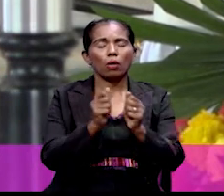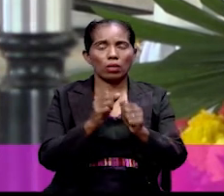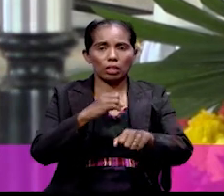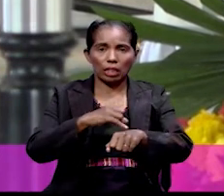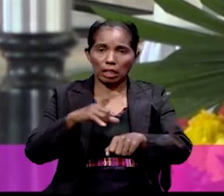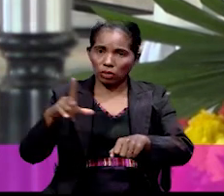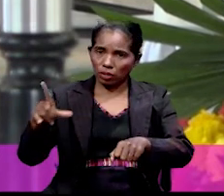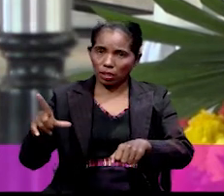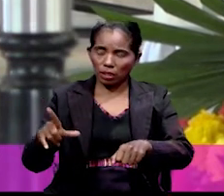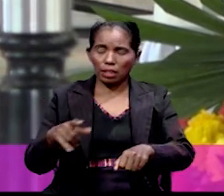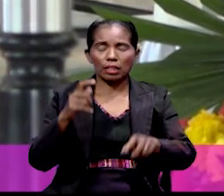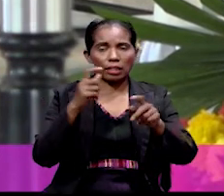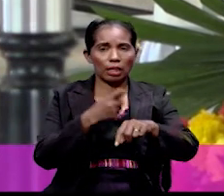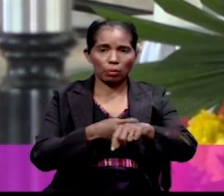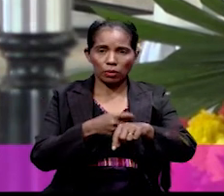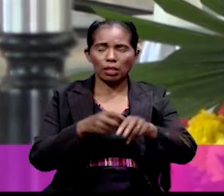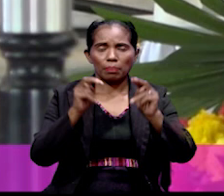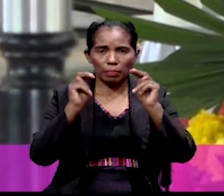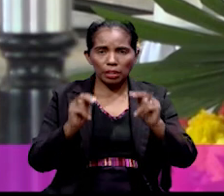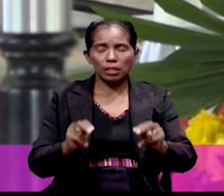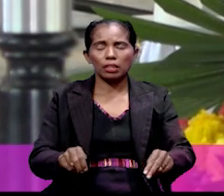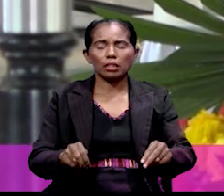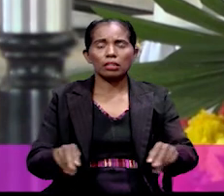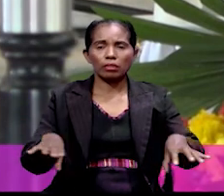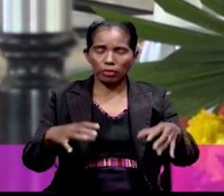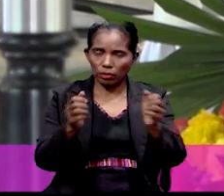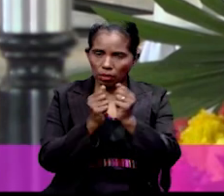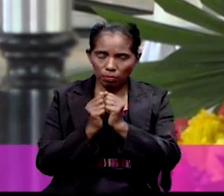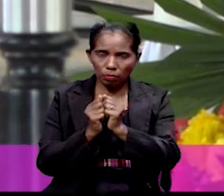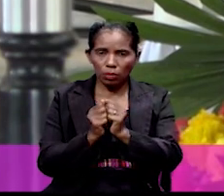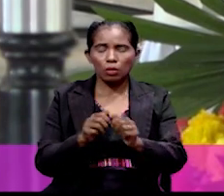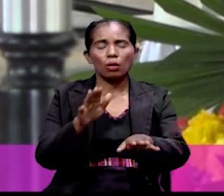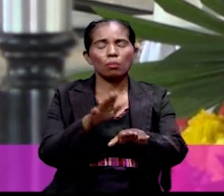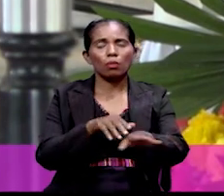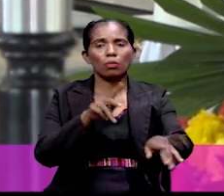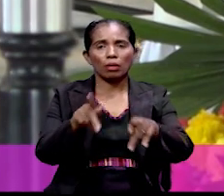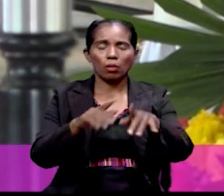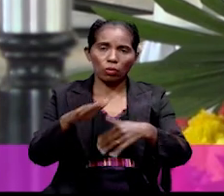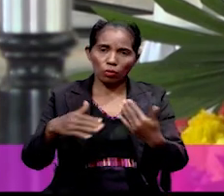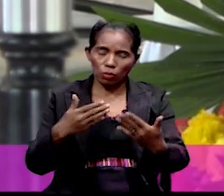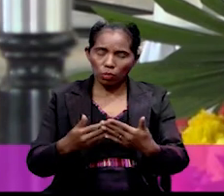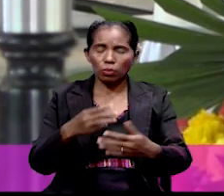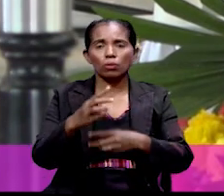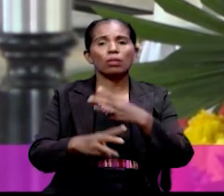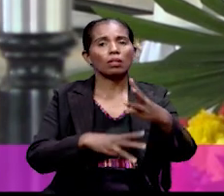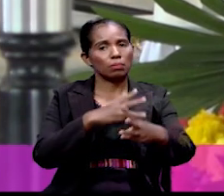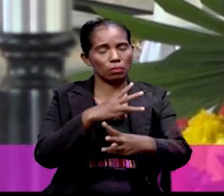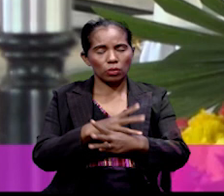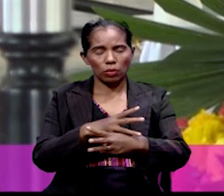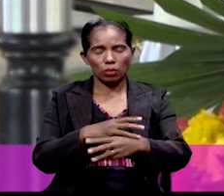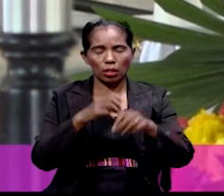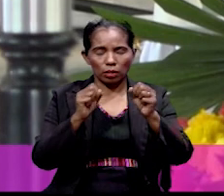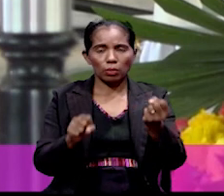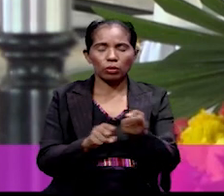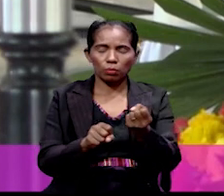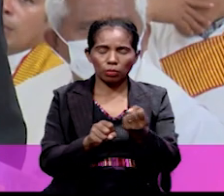é o momento que a gente precisa de correr no esforço, mobiliza vontades e mundo a favor do povo